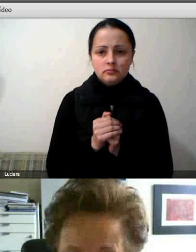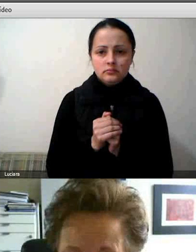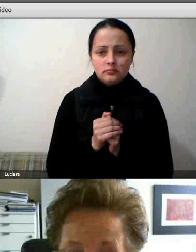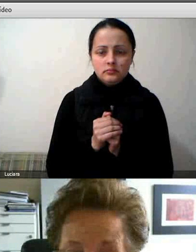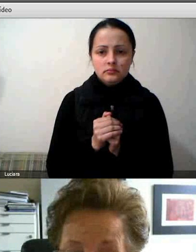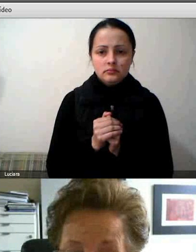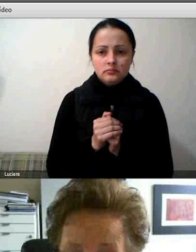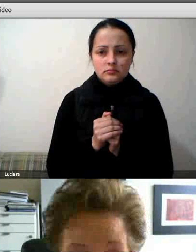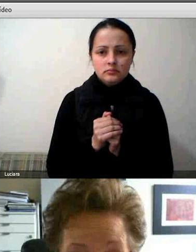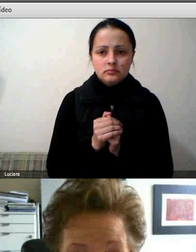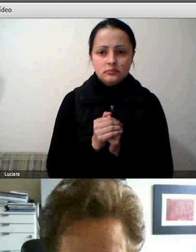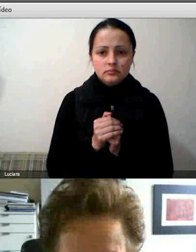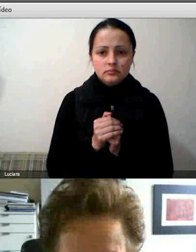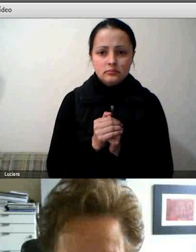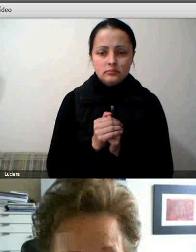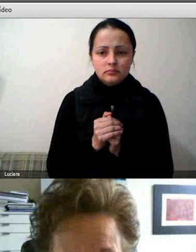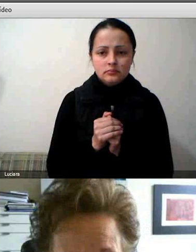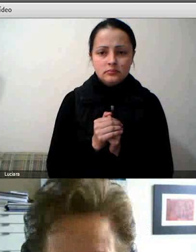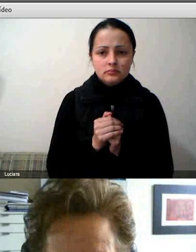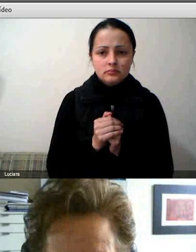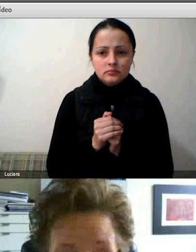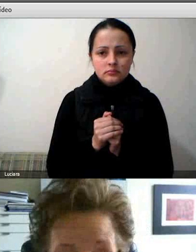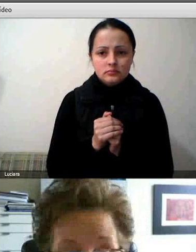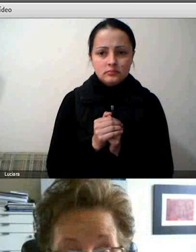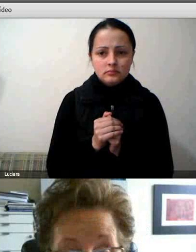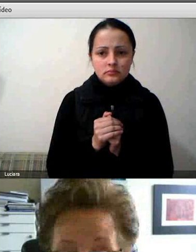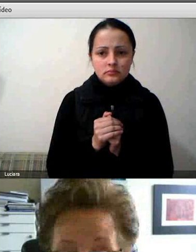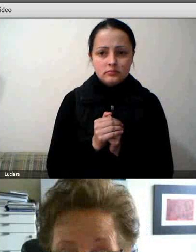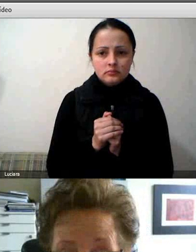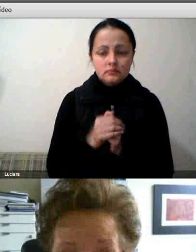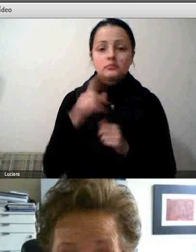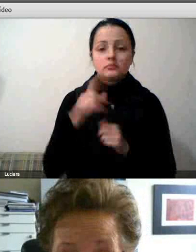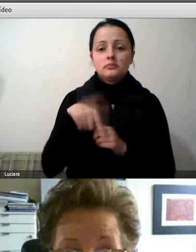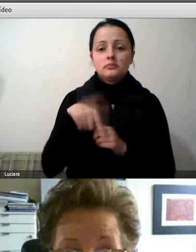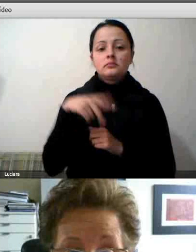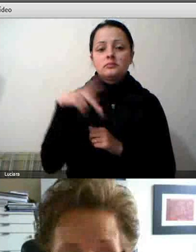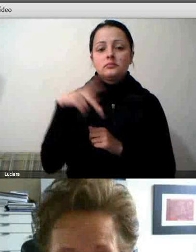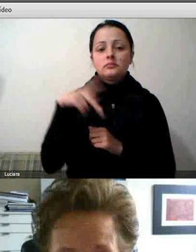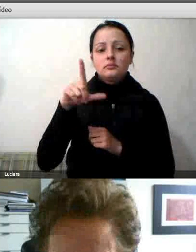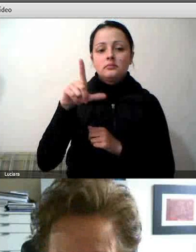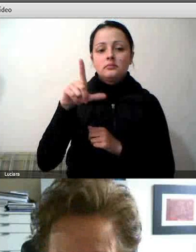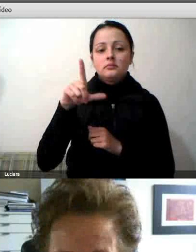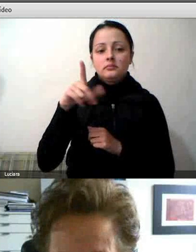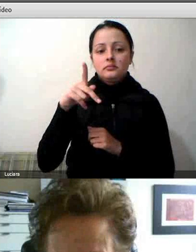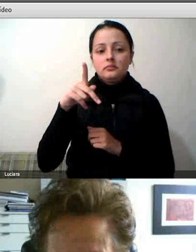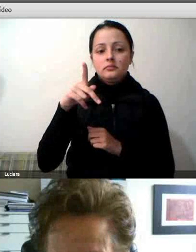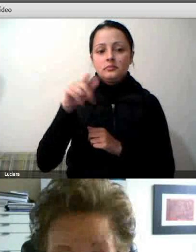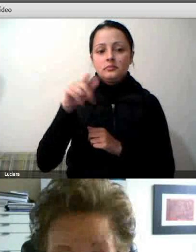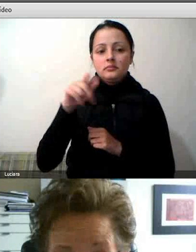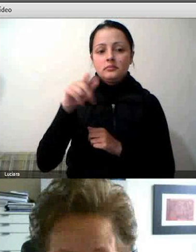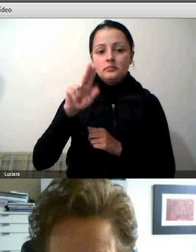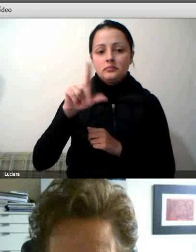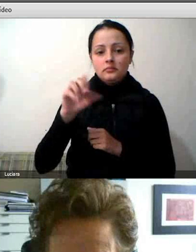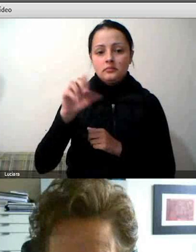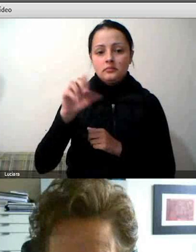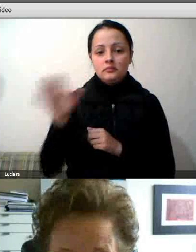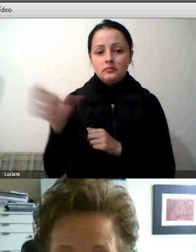E chegou o momento, só no século XXI, só porque a gente tem agora essa tela que mágica,